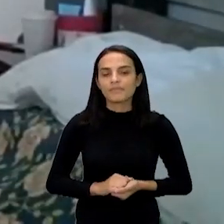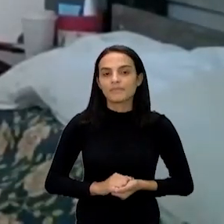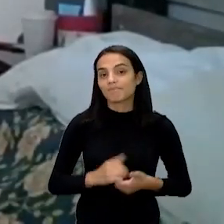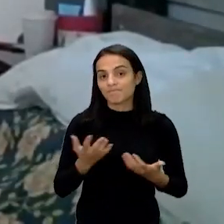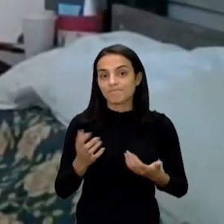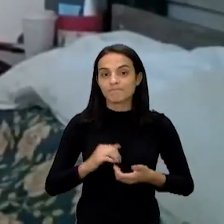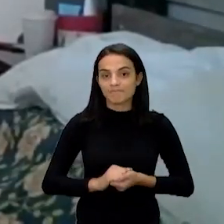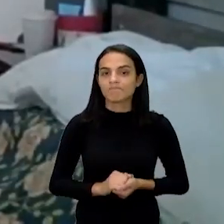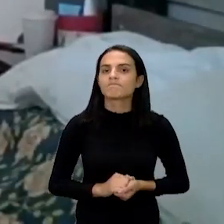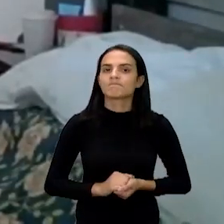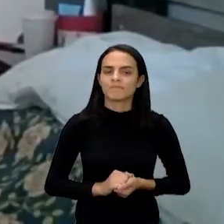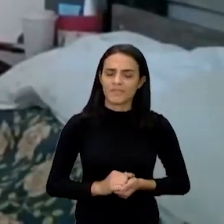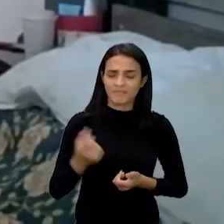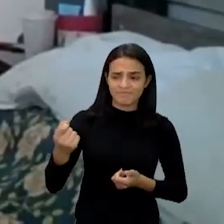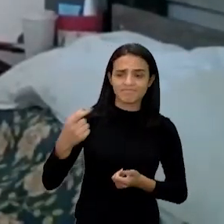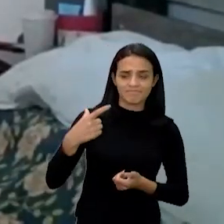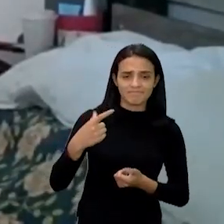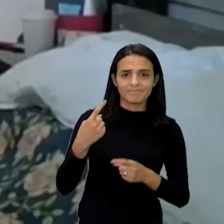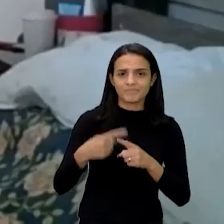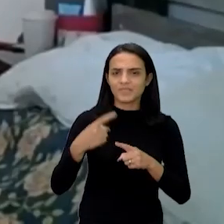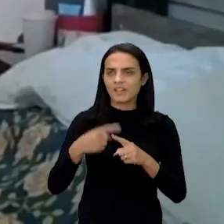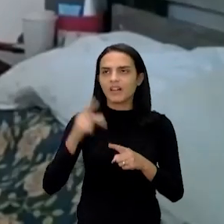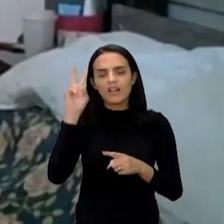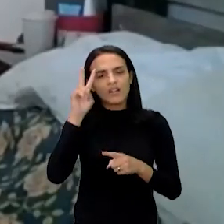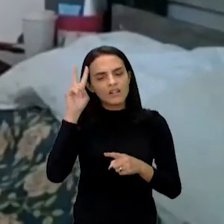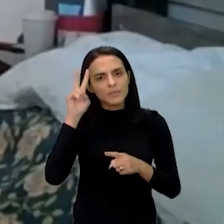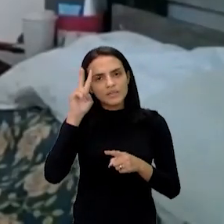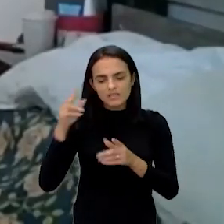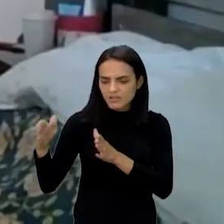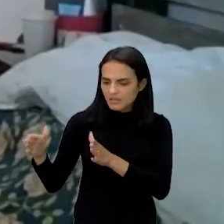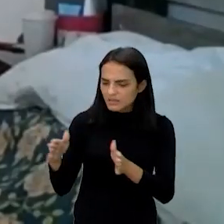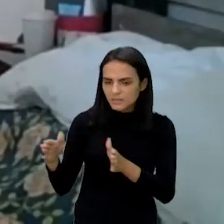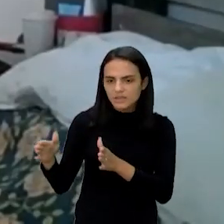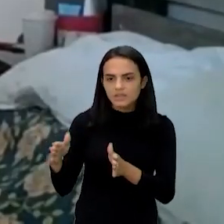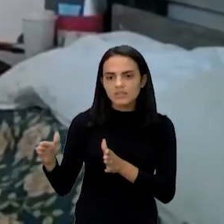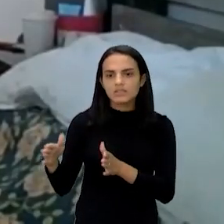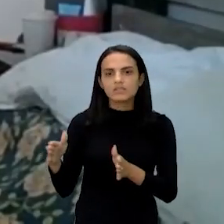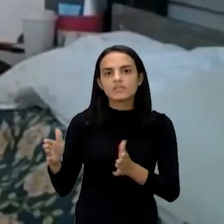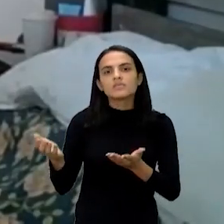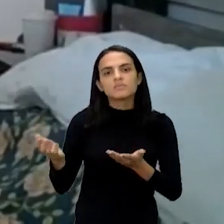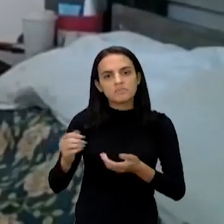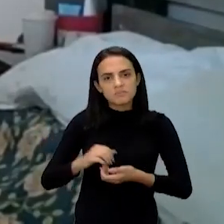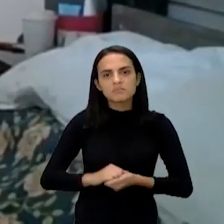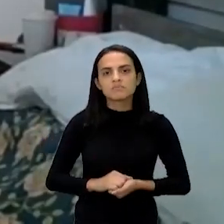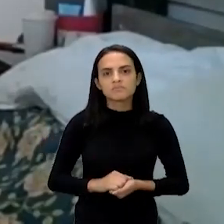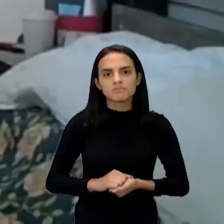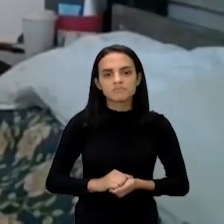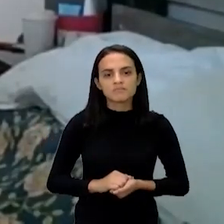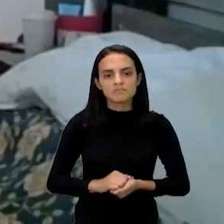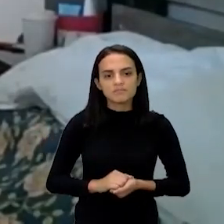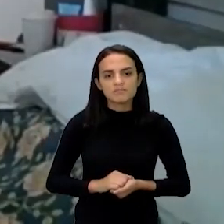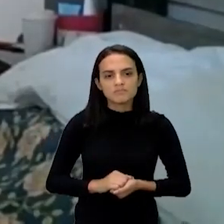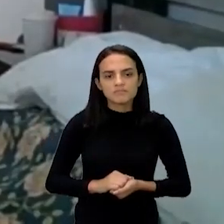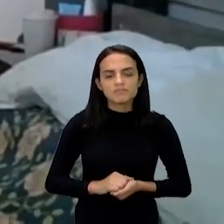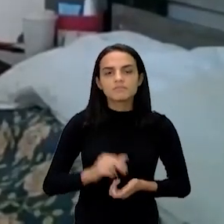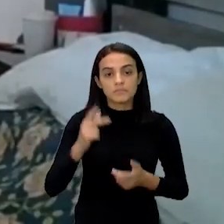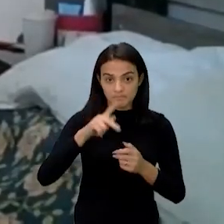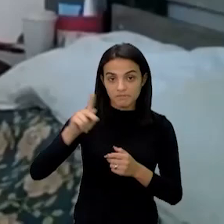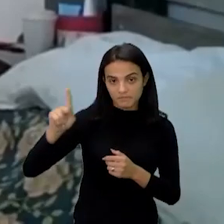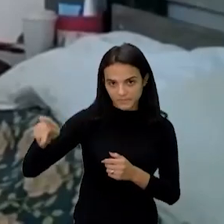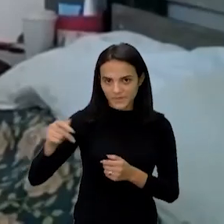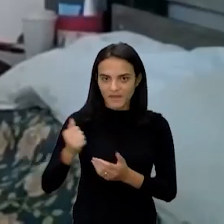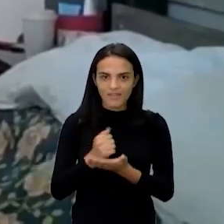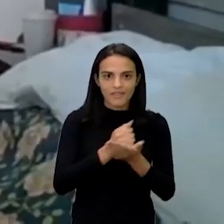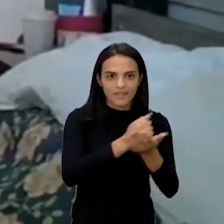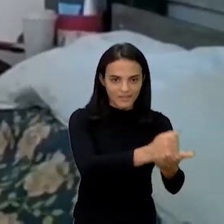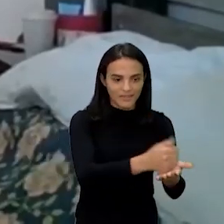E assim, isso foi muito estranho, porque a lembrança que eu tenho dessa época é que isso chegou a acontecer, a professora entregou o